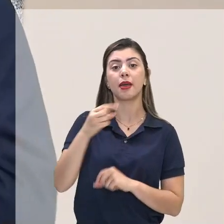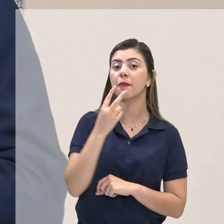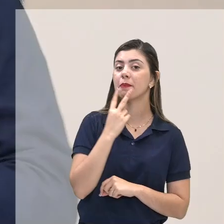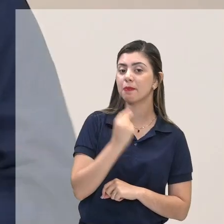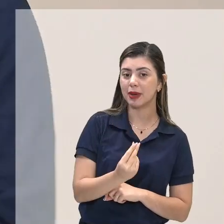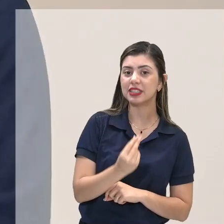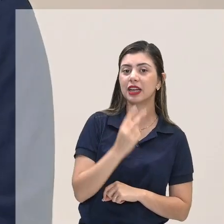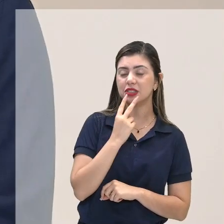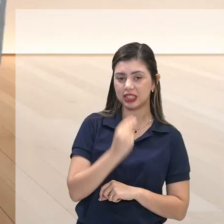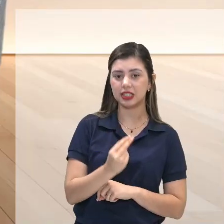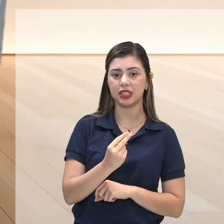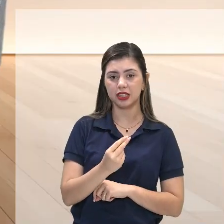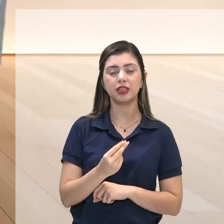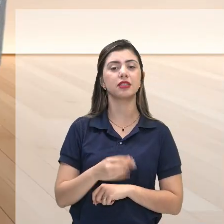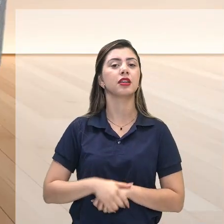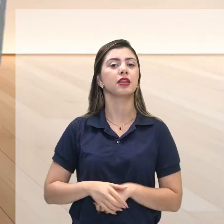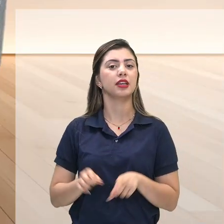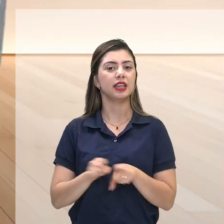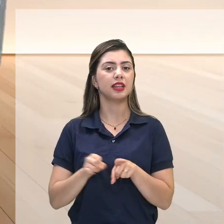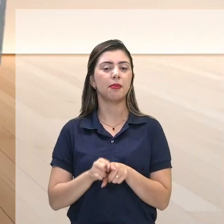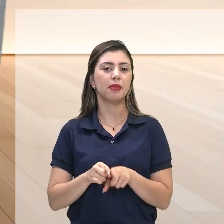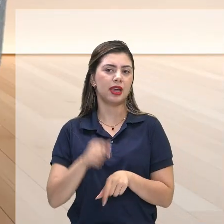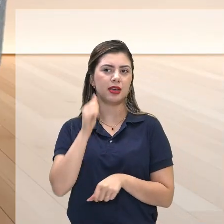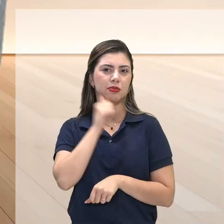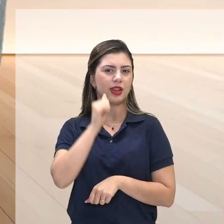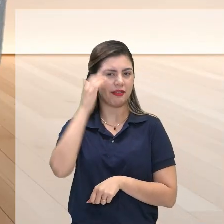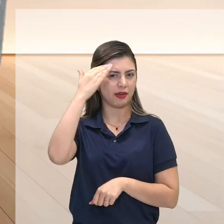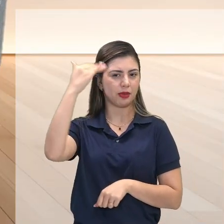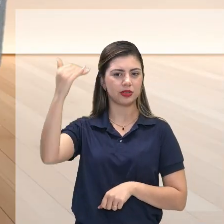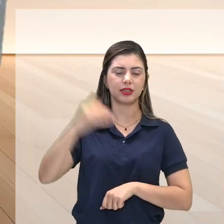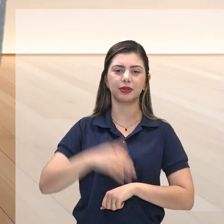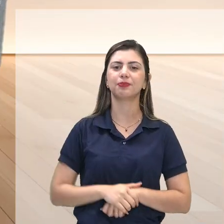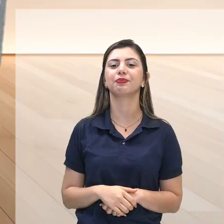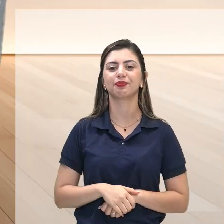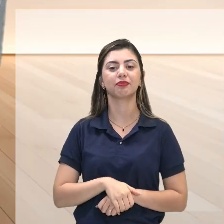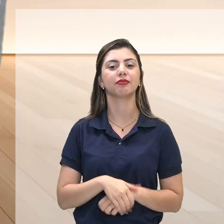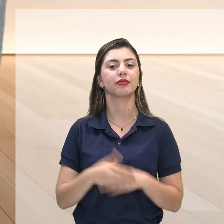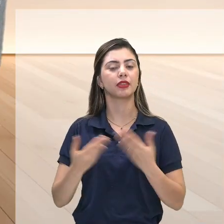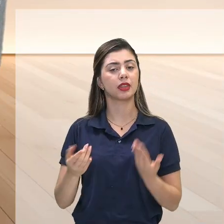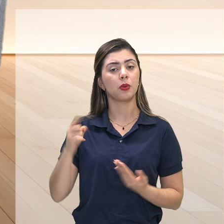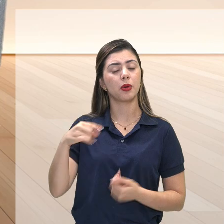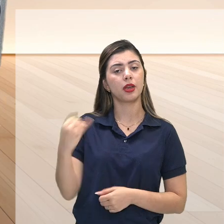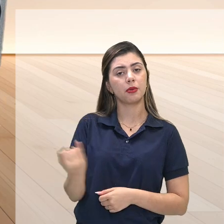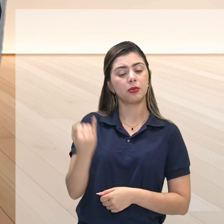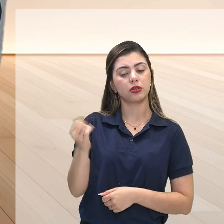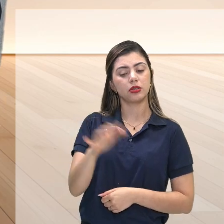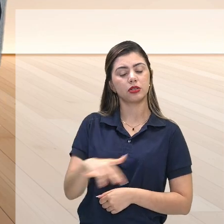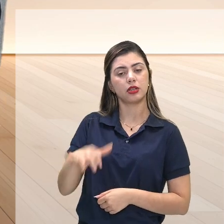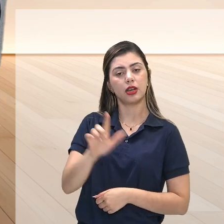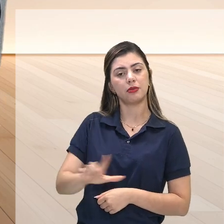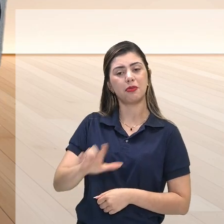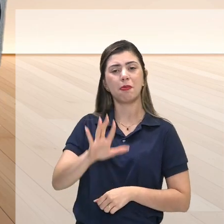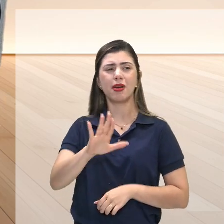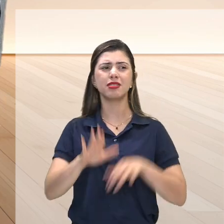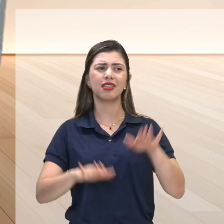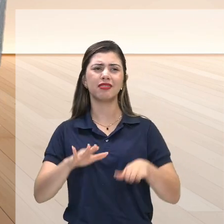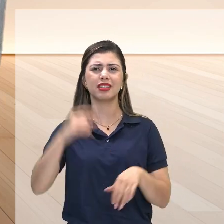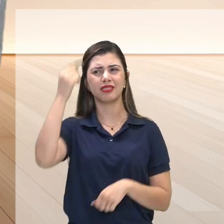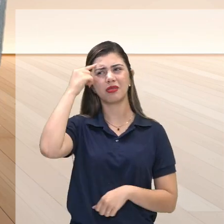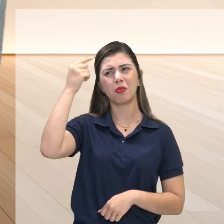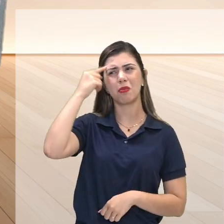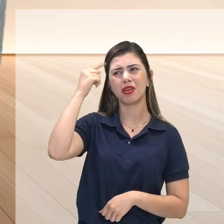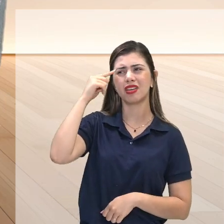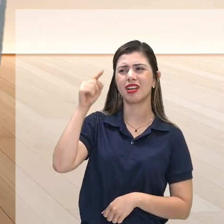Lispector, aí já é a autora, né? Esses nomes que são extremamente consagrados na nossa literatura, mas que às vezes estão muito distantes da